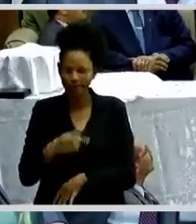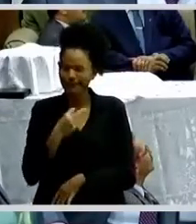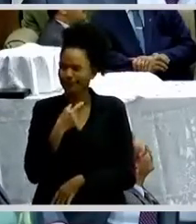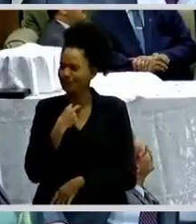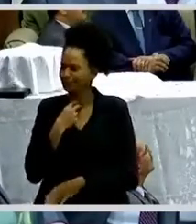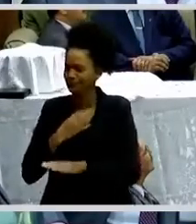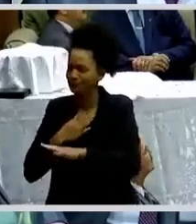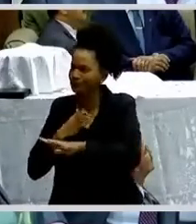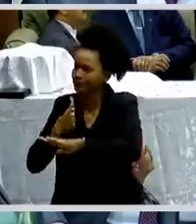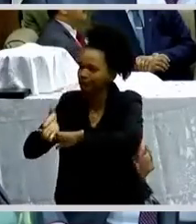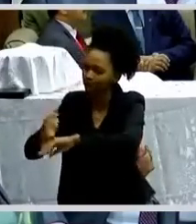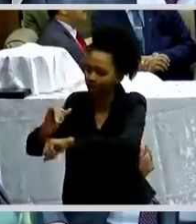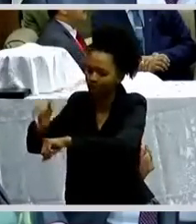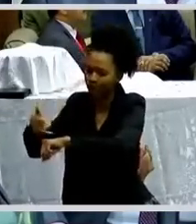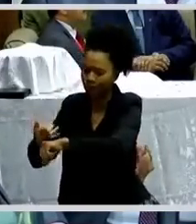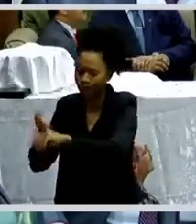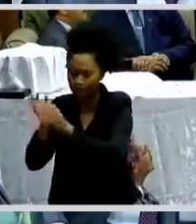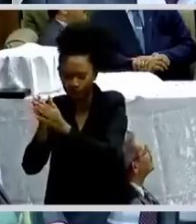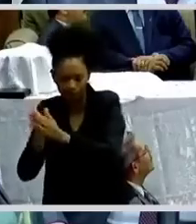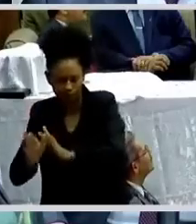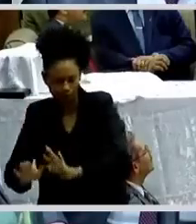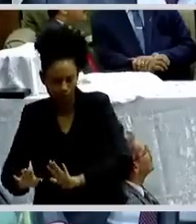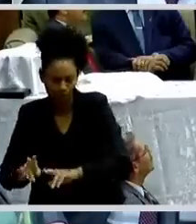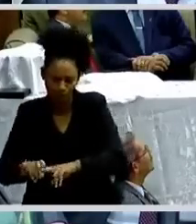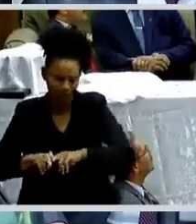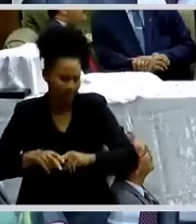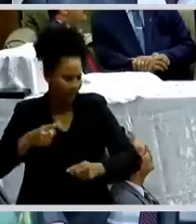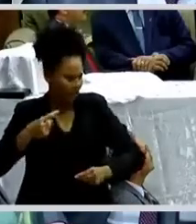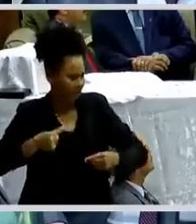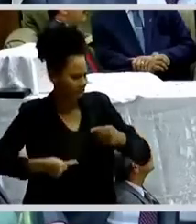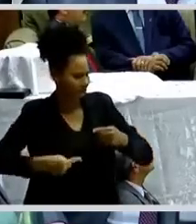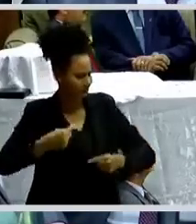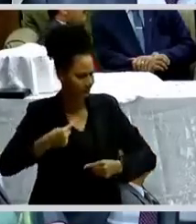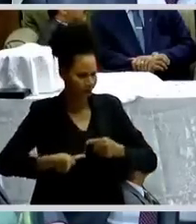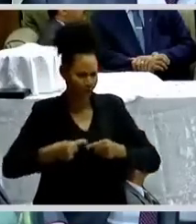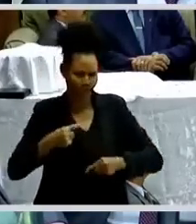Jerusalém, por questões políticas.